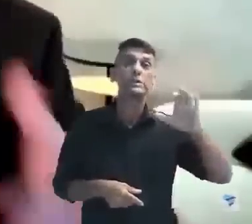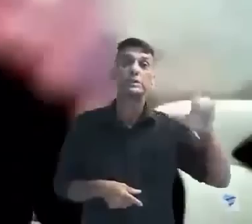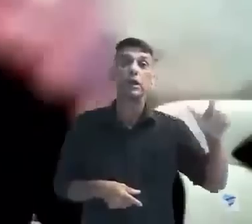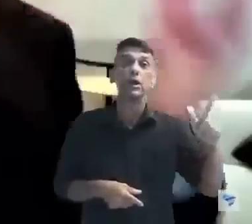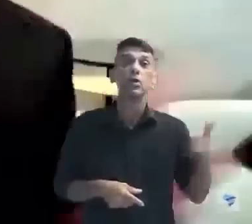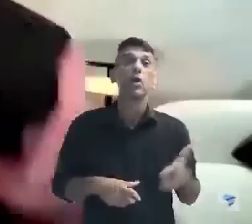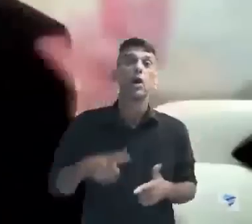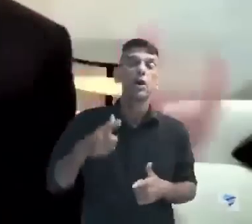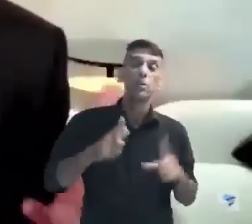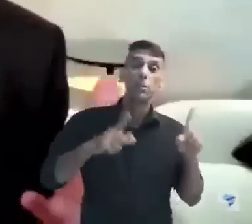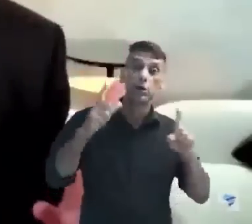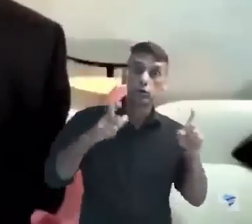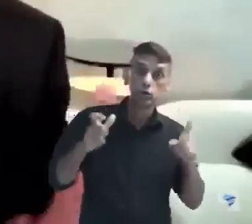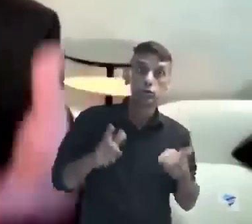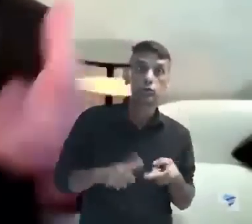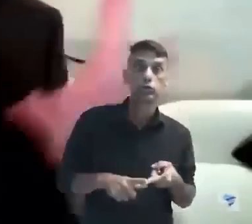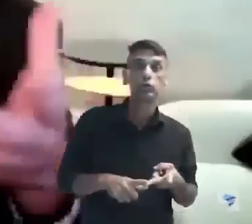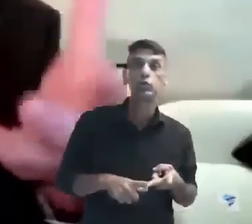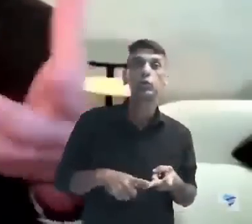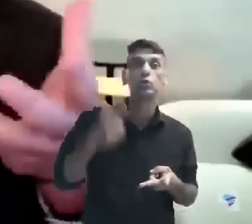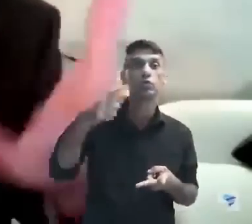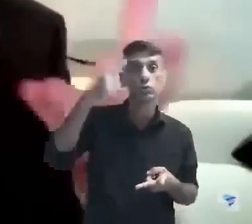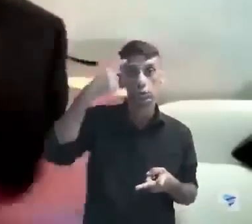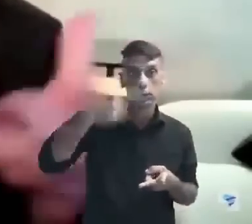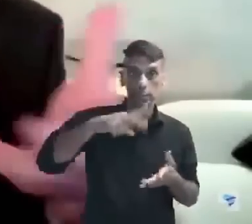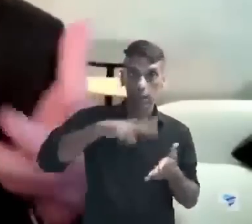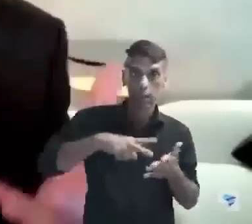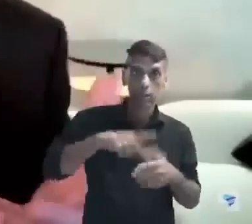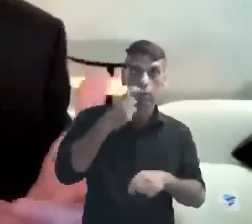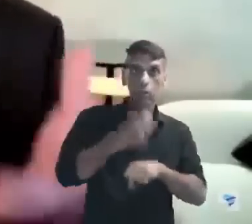um bandido iletrado, e a gente é fácil